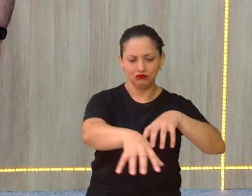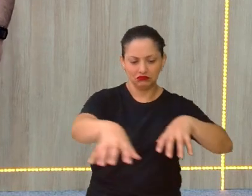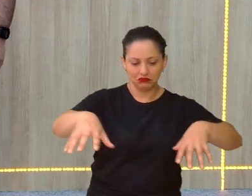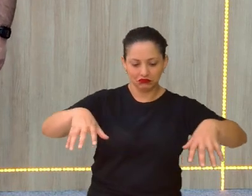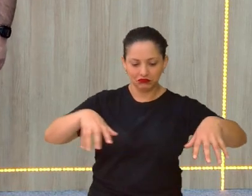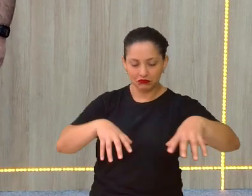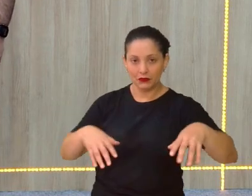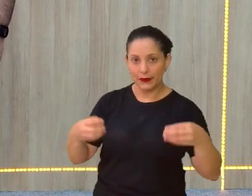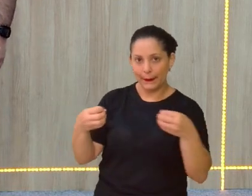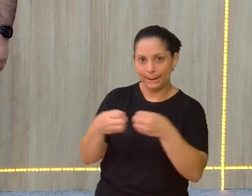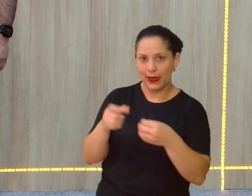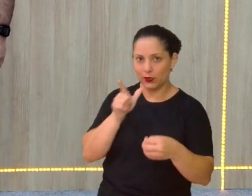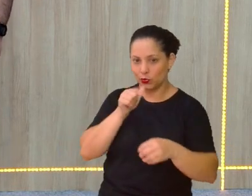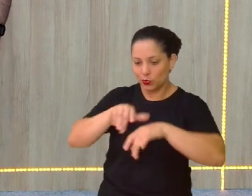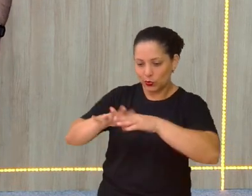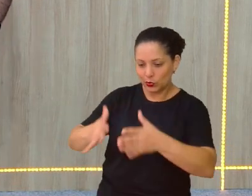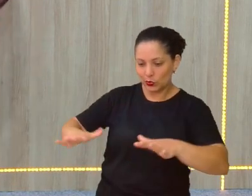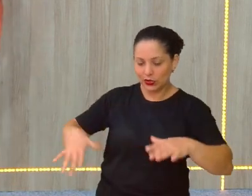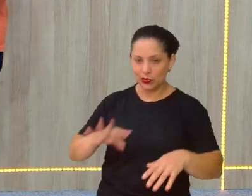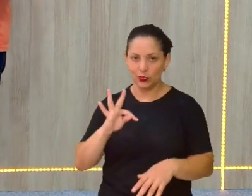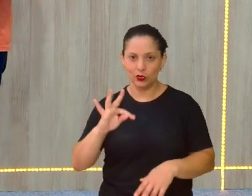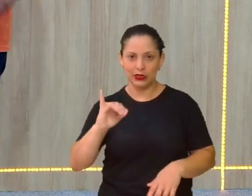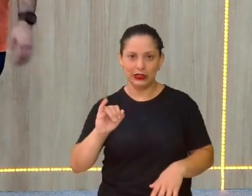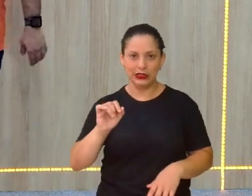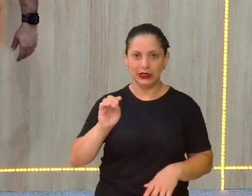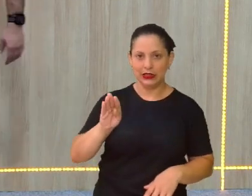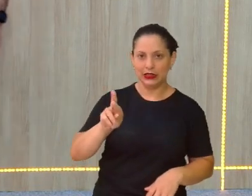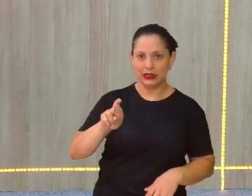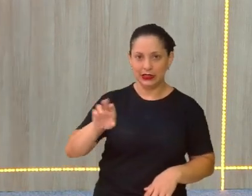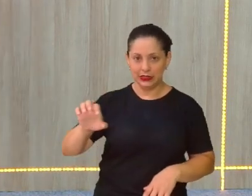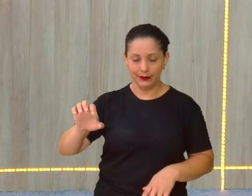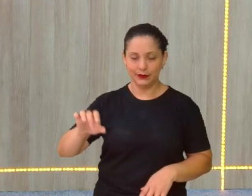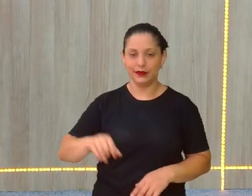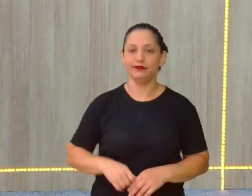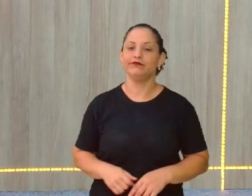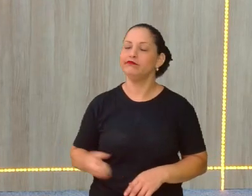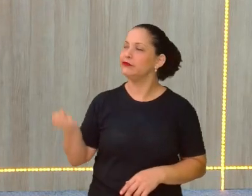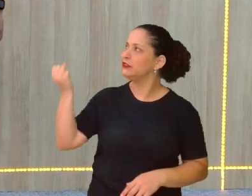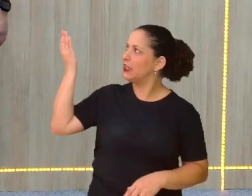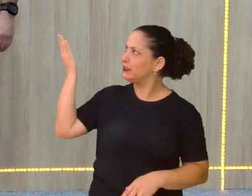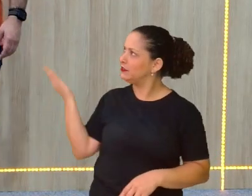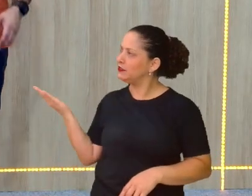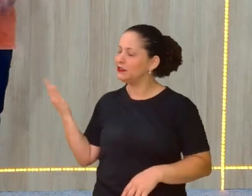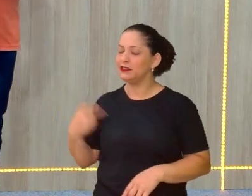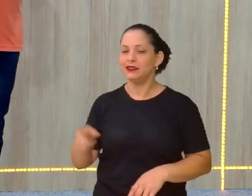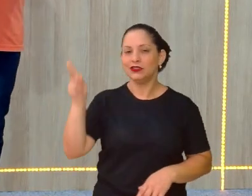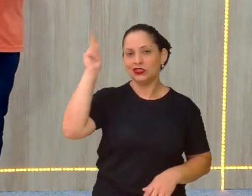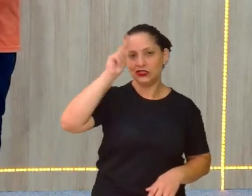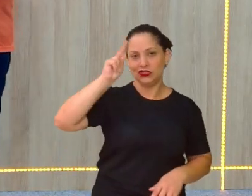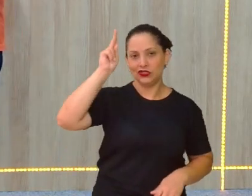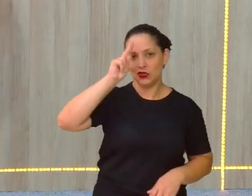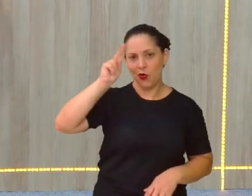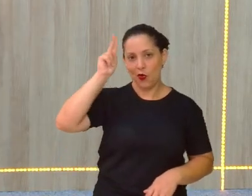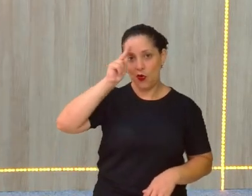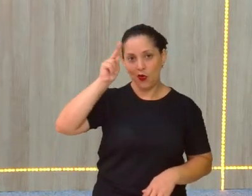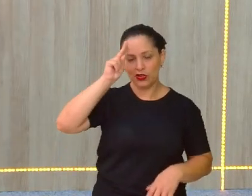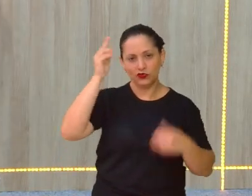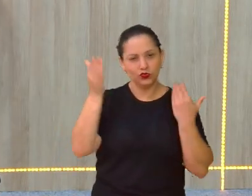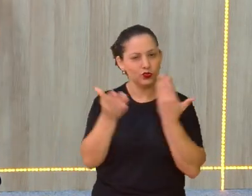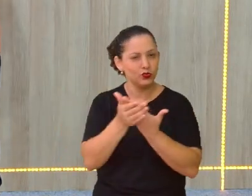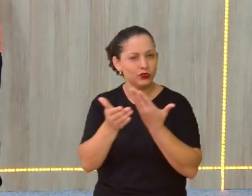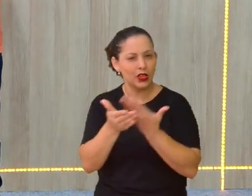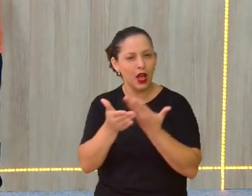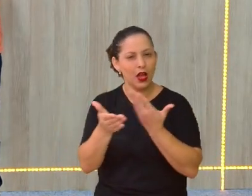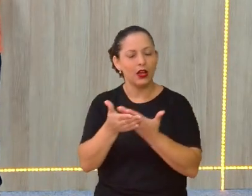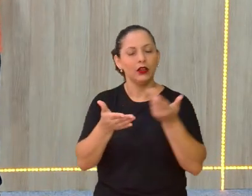do rio Tibre, e fundaram várias aldeias, entre elas Roma. Isso aqui já é o relato, né, arqueológico histórico, né,